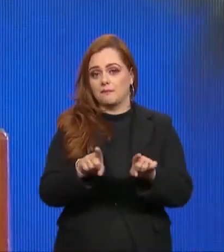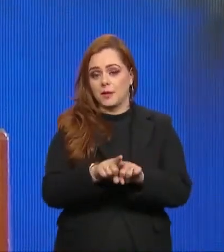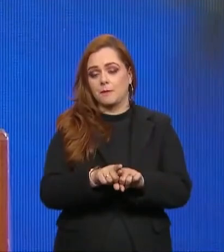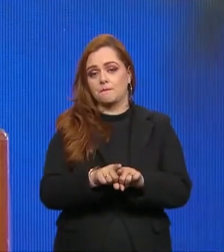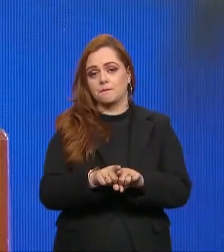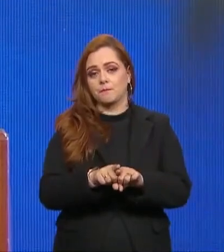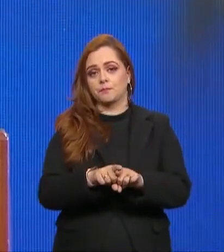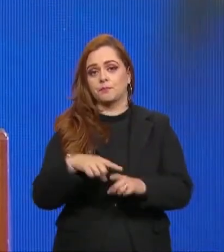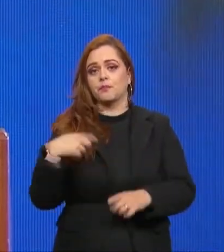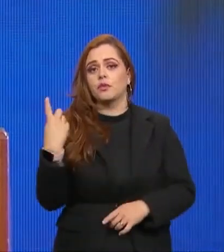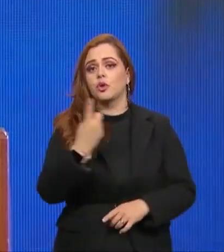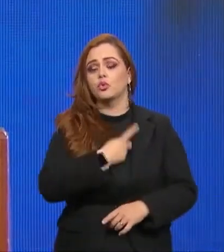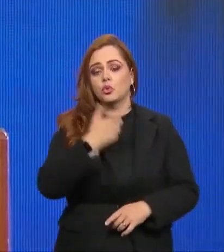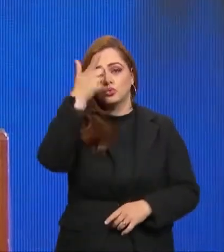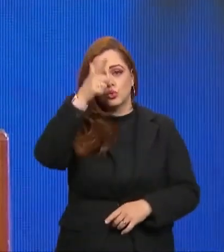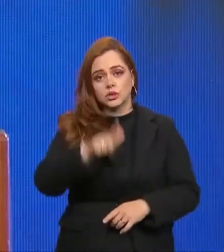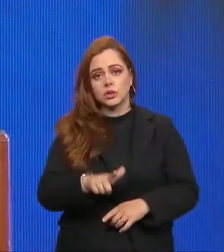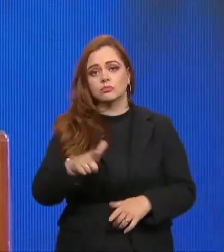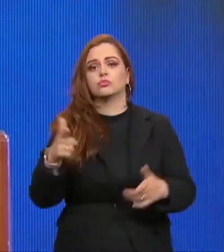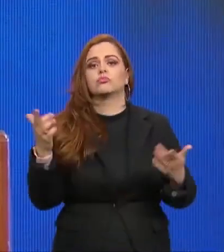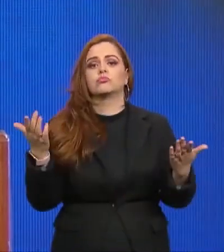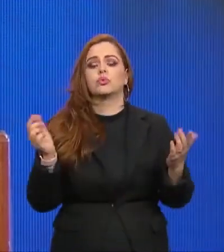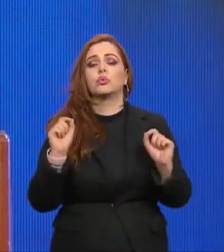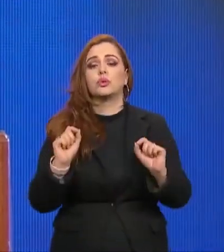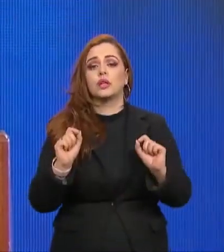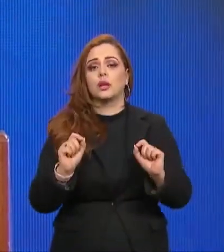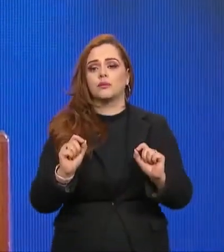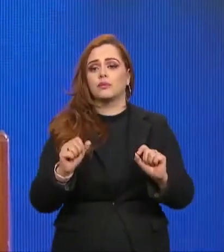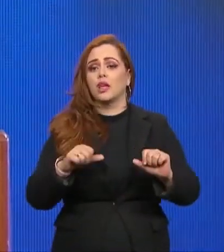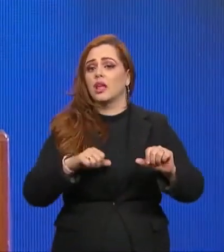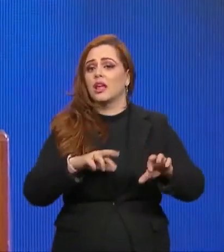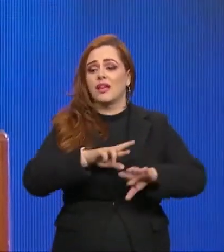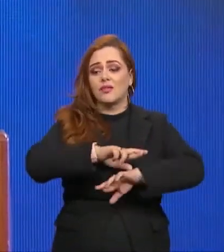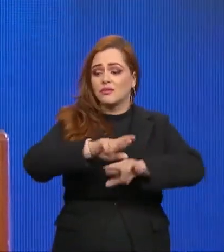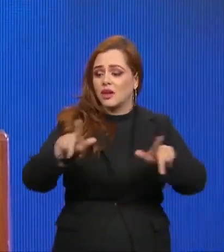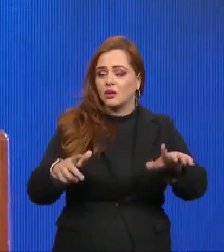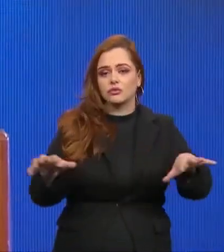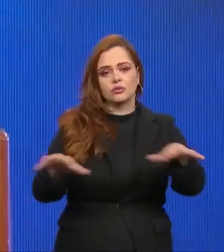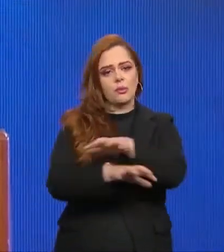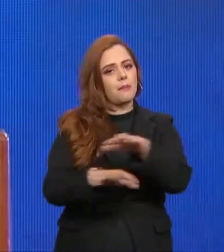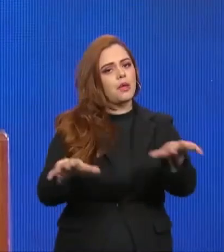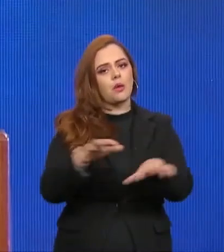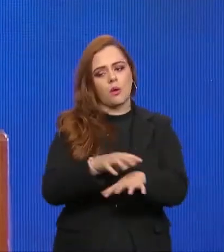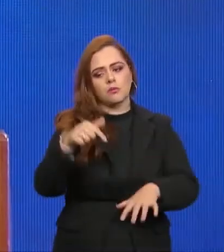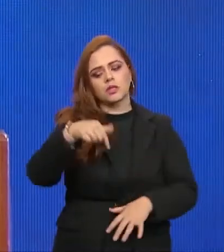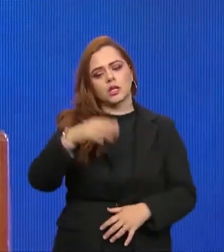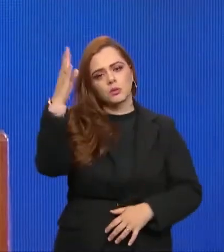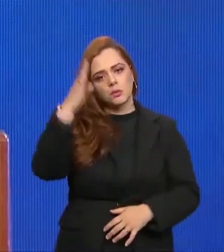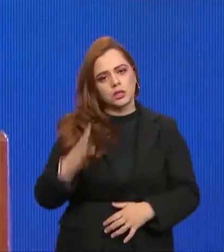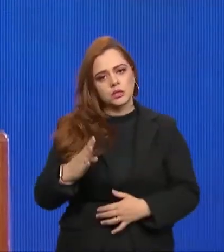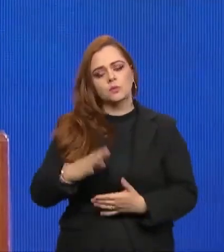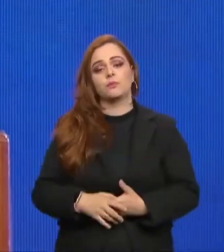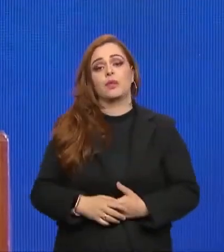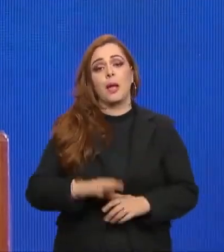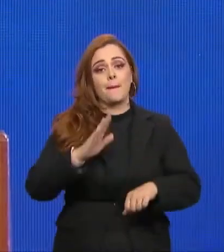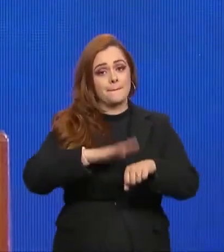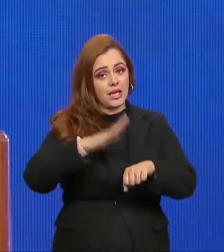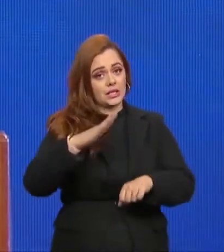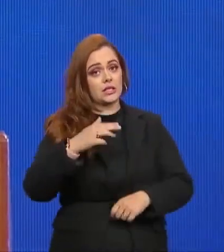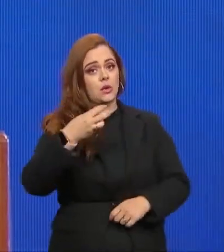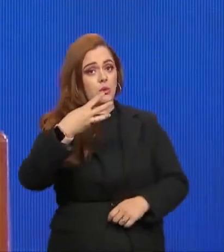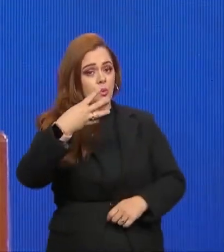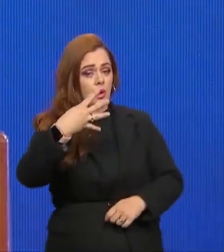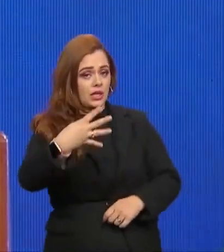e também nós conseguimos isso em outros biomas brasileiros, mas esses 42%,